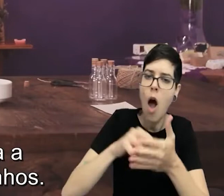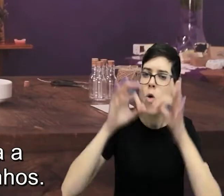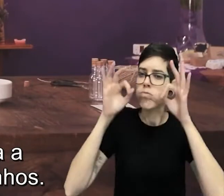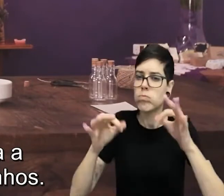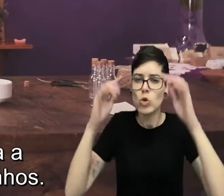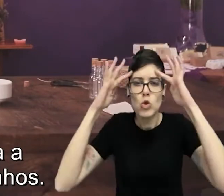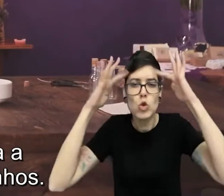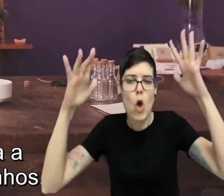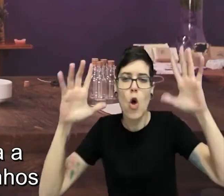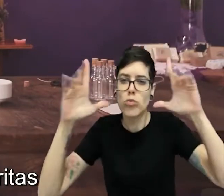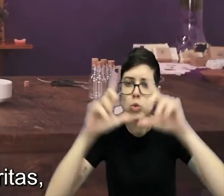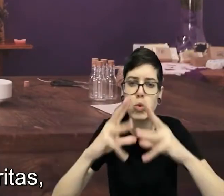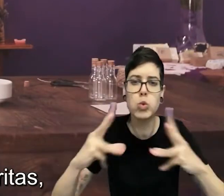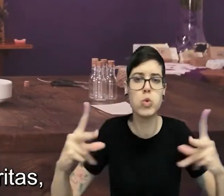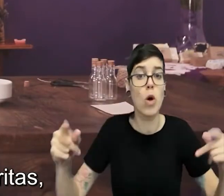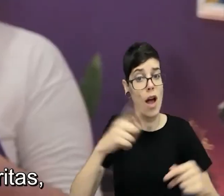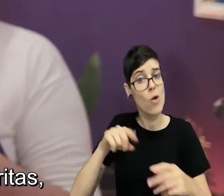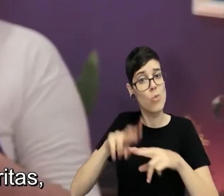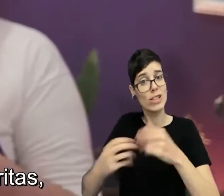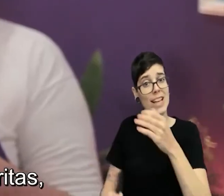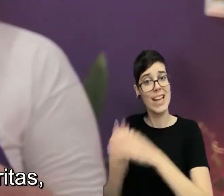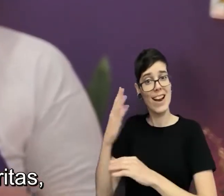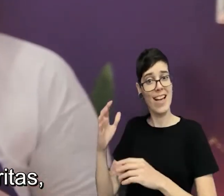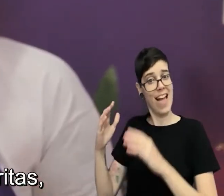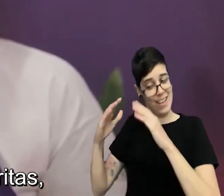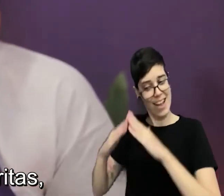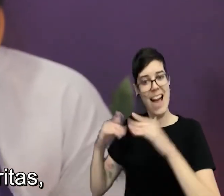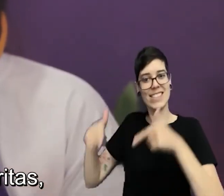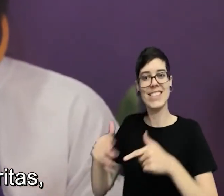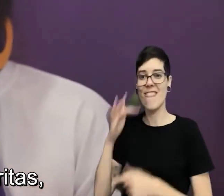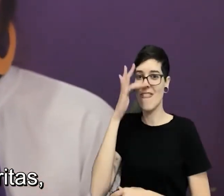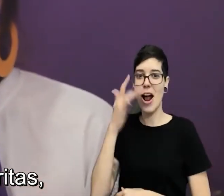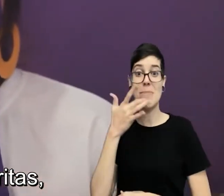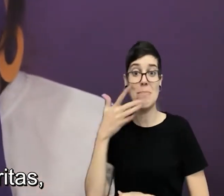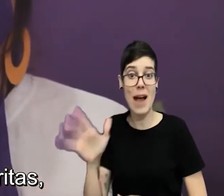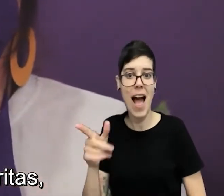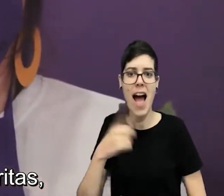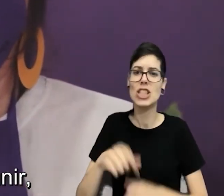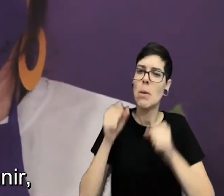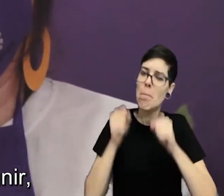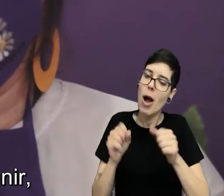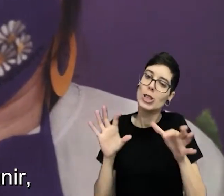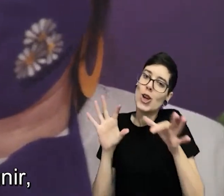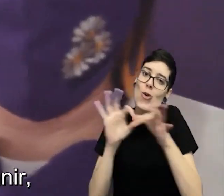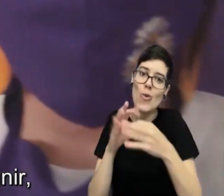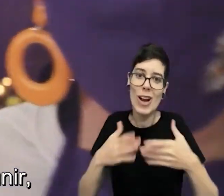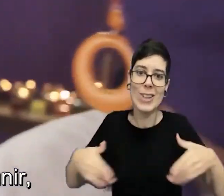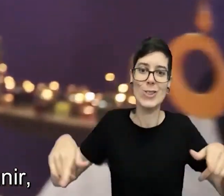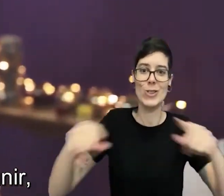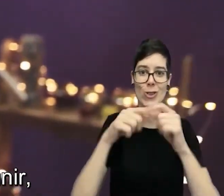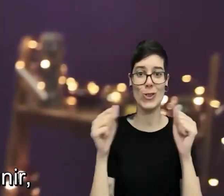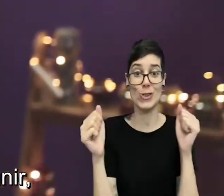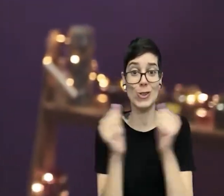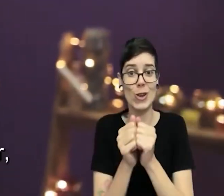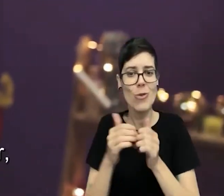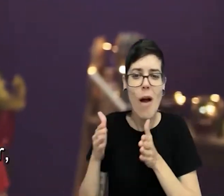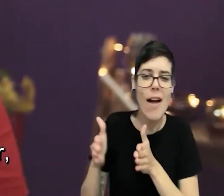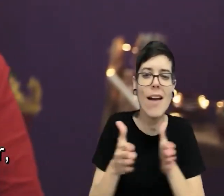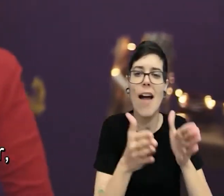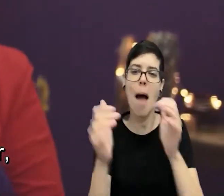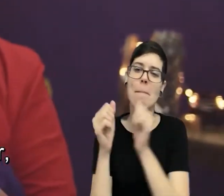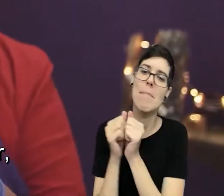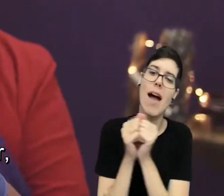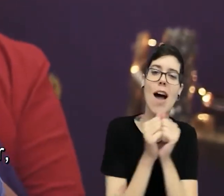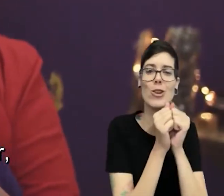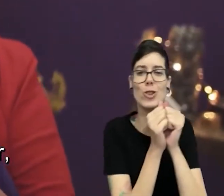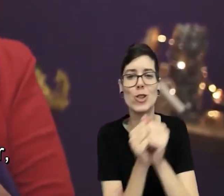a realização dos nossos sonhos. Né? Por exemplo, nós constituímos a Las Margaritas, mas a gente pode se reunir, a gente pode caminhar,